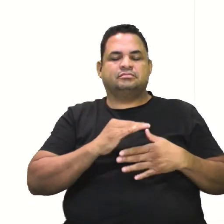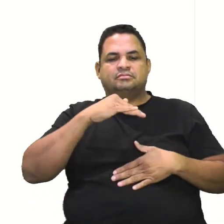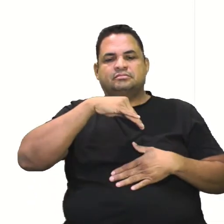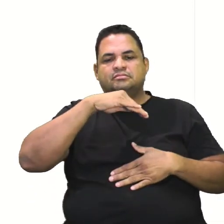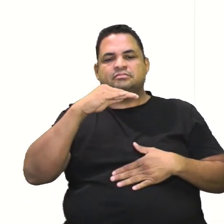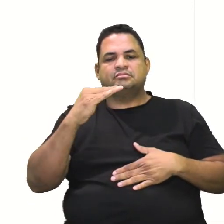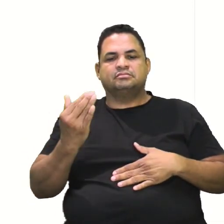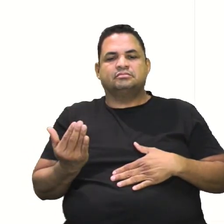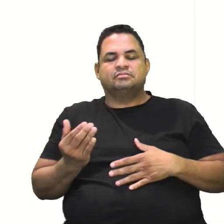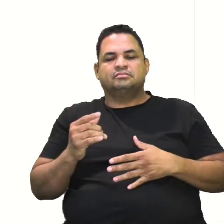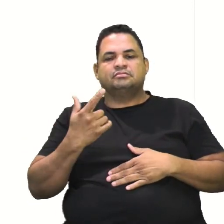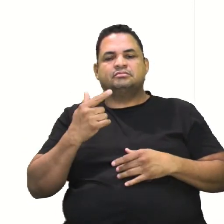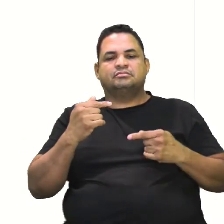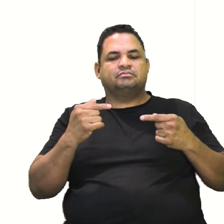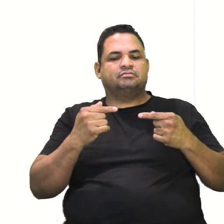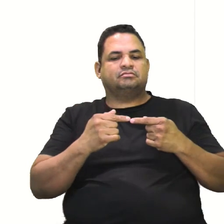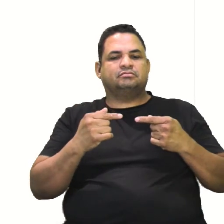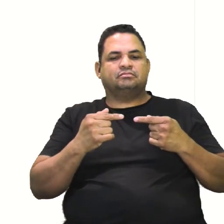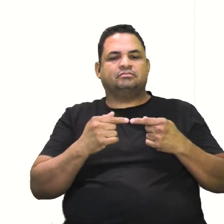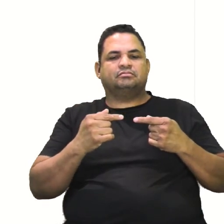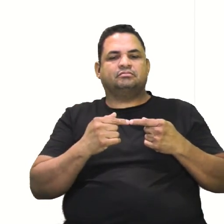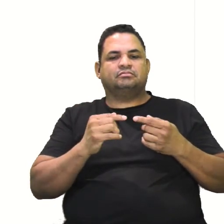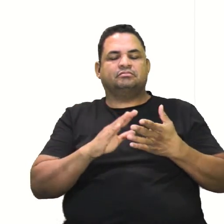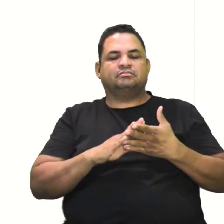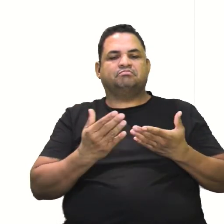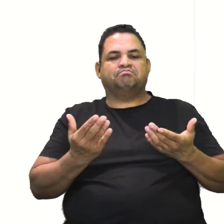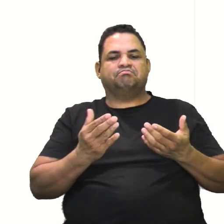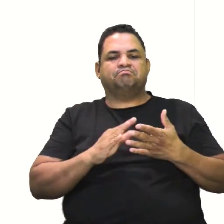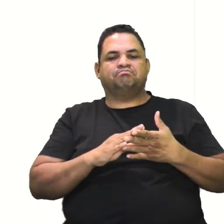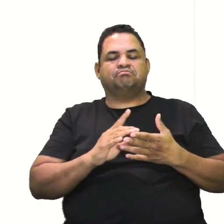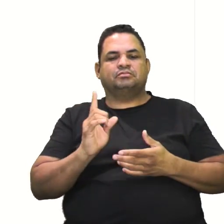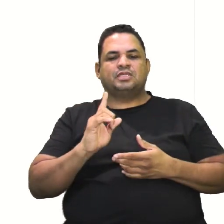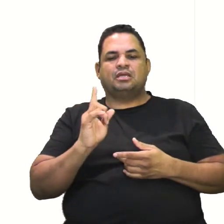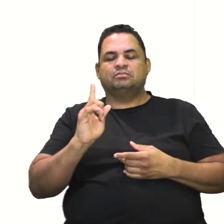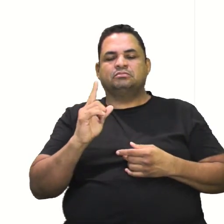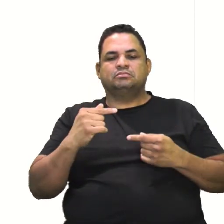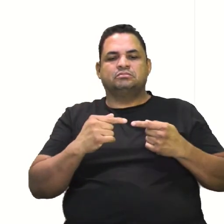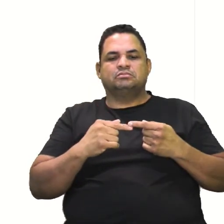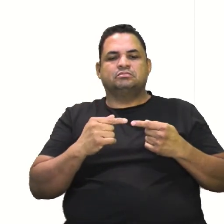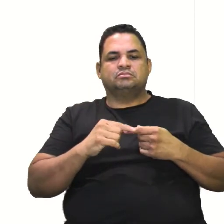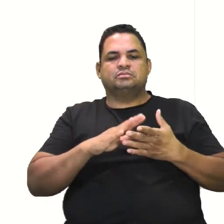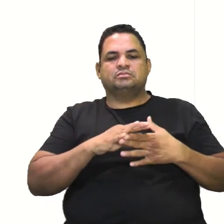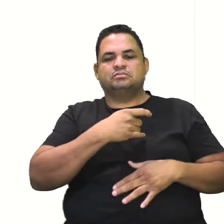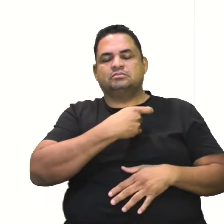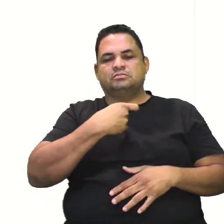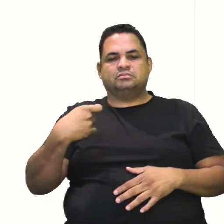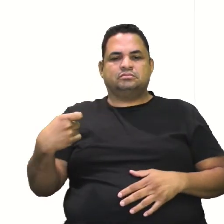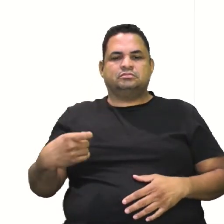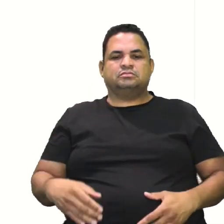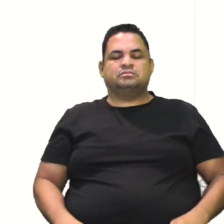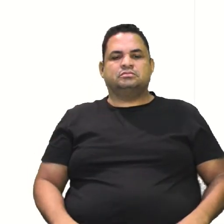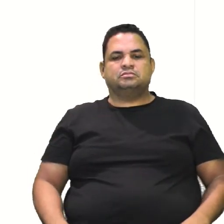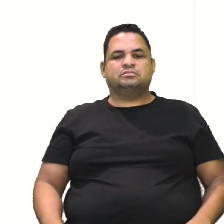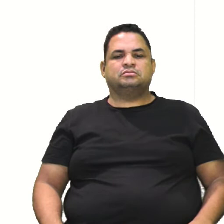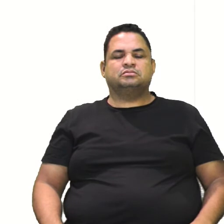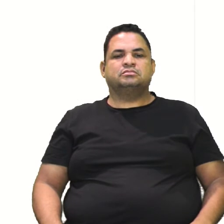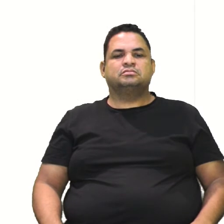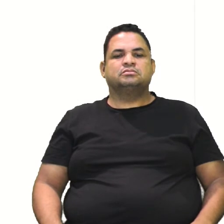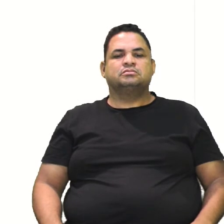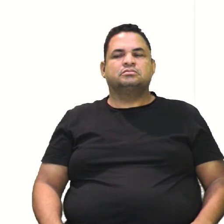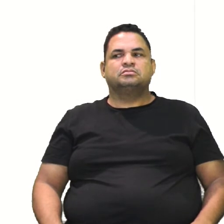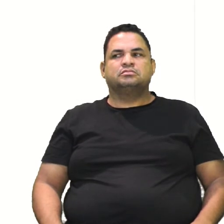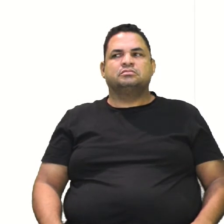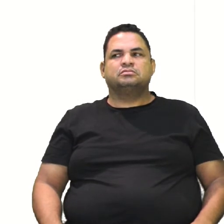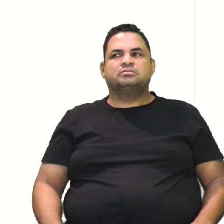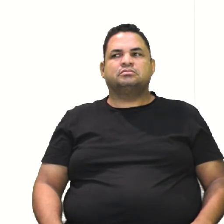sorrisinho triste não toca, não chega nem perto do eixo X. E a outra informação lá que nós temos é